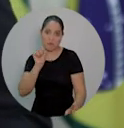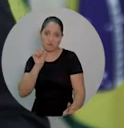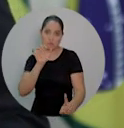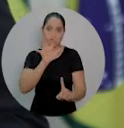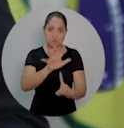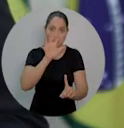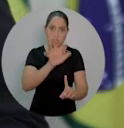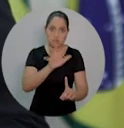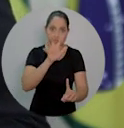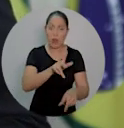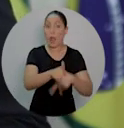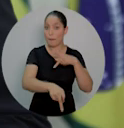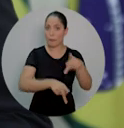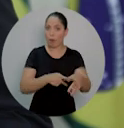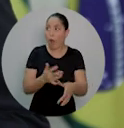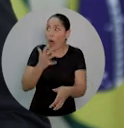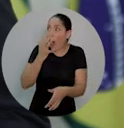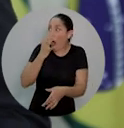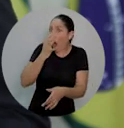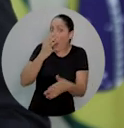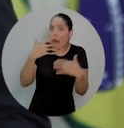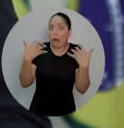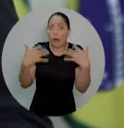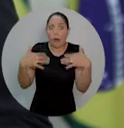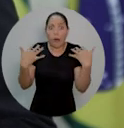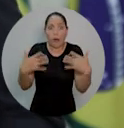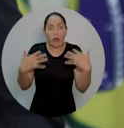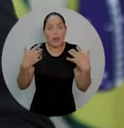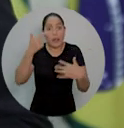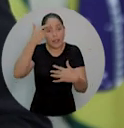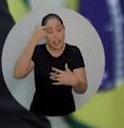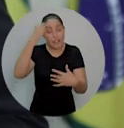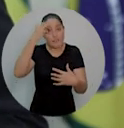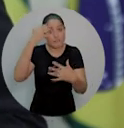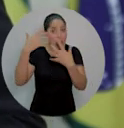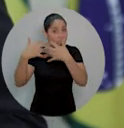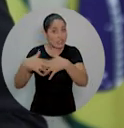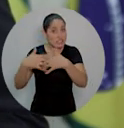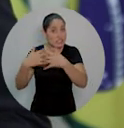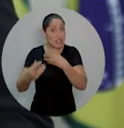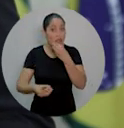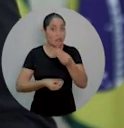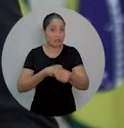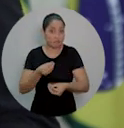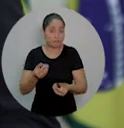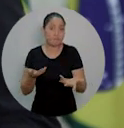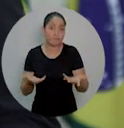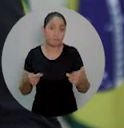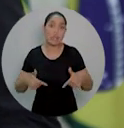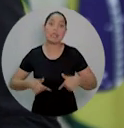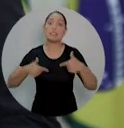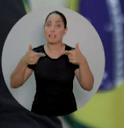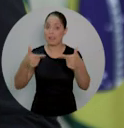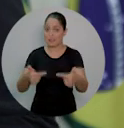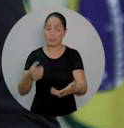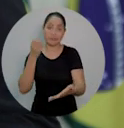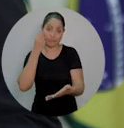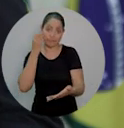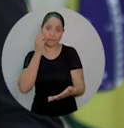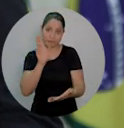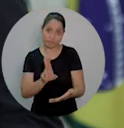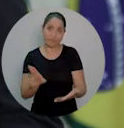mais impacto na população e talvez fizesse com que os condutores refletissem mais sobre essa atitude no trânsito. Por